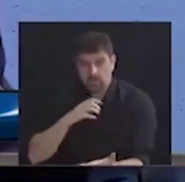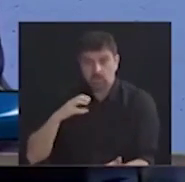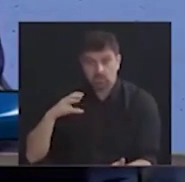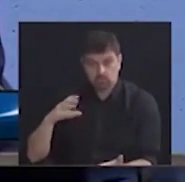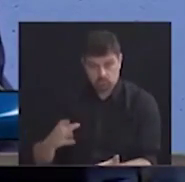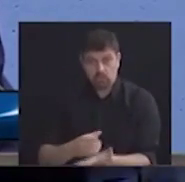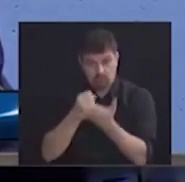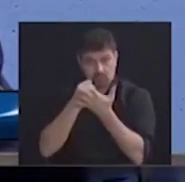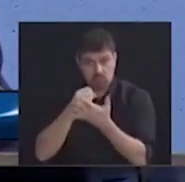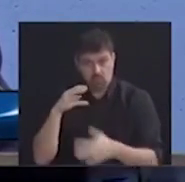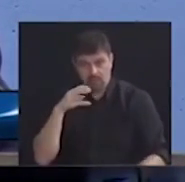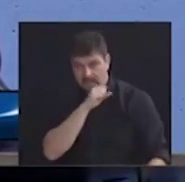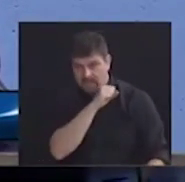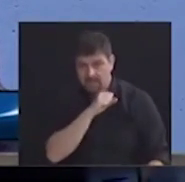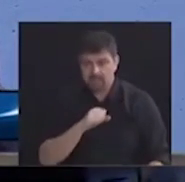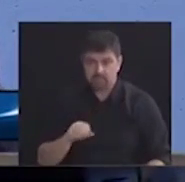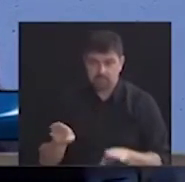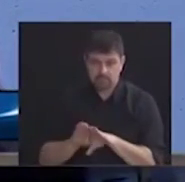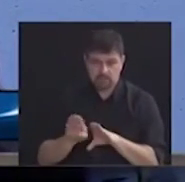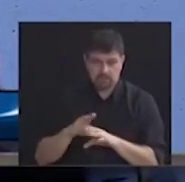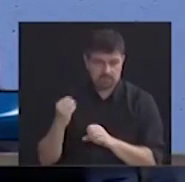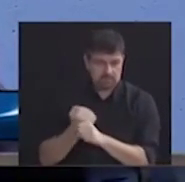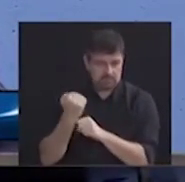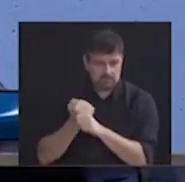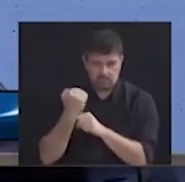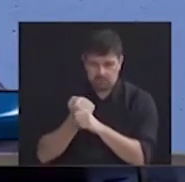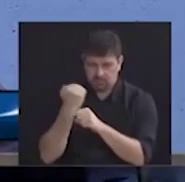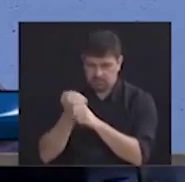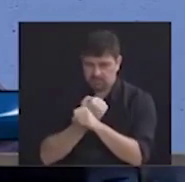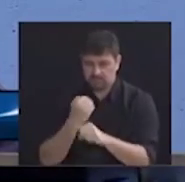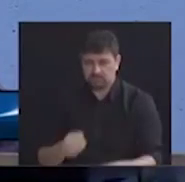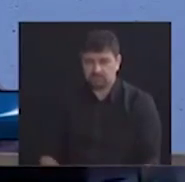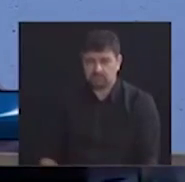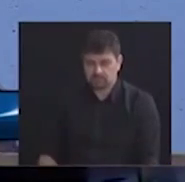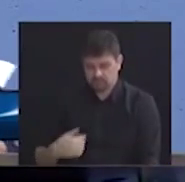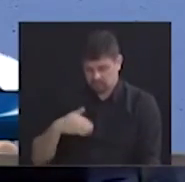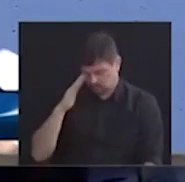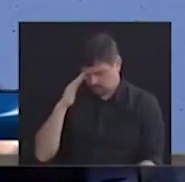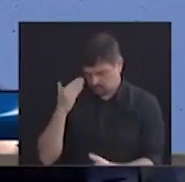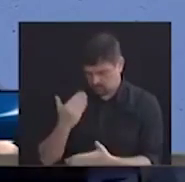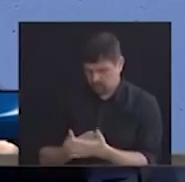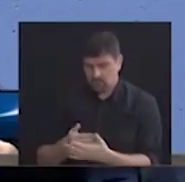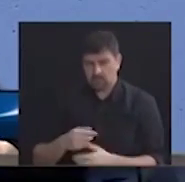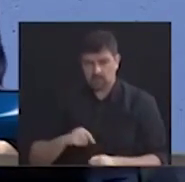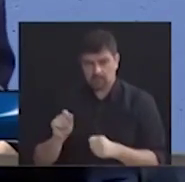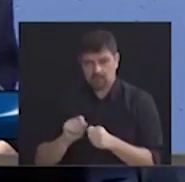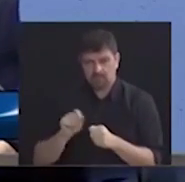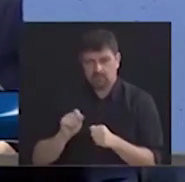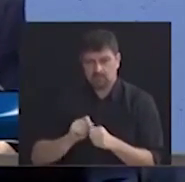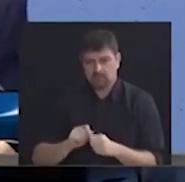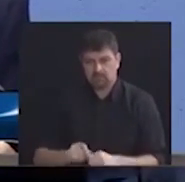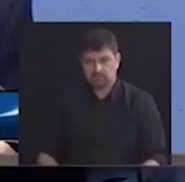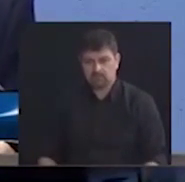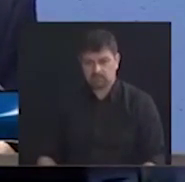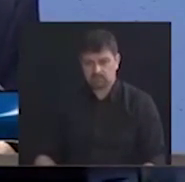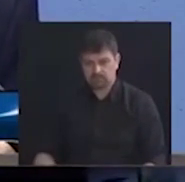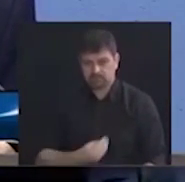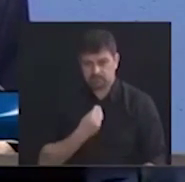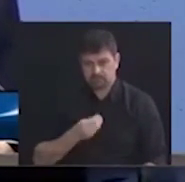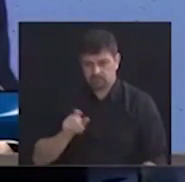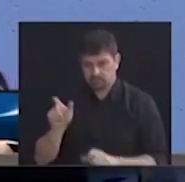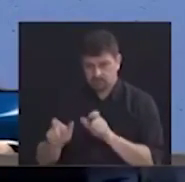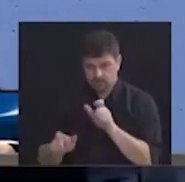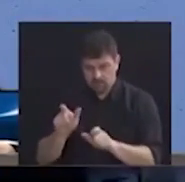atendimentos, né, que são obras que, com certeza, vai melhorar e muito, né, o